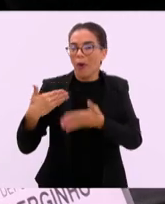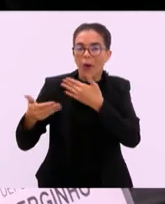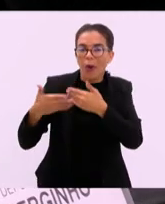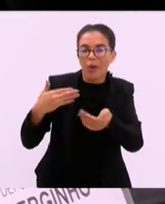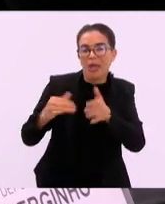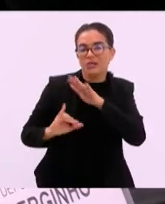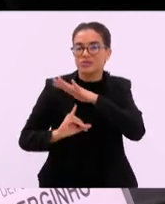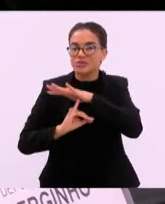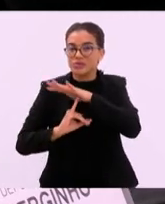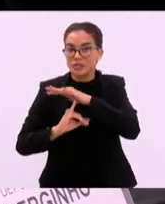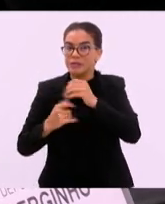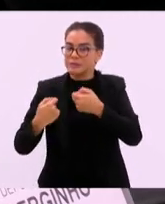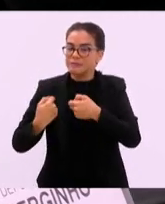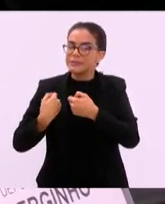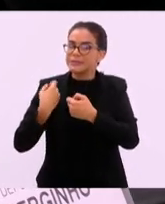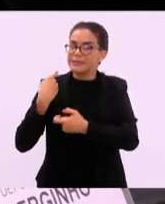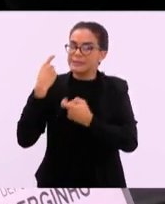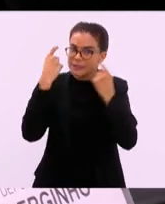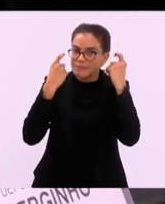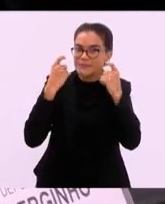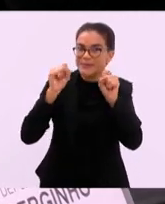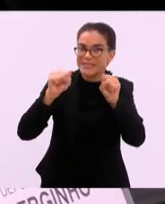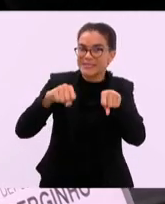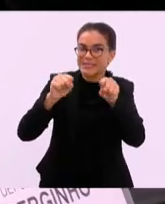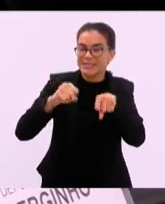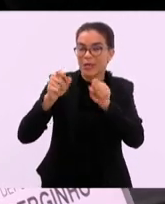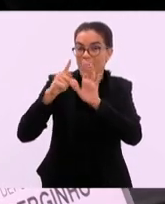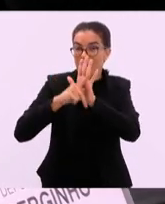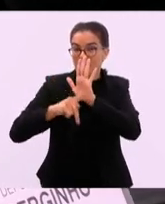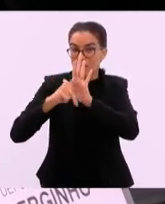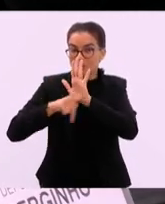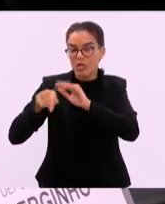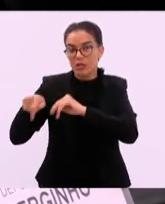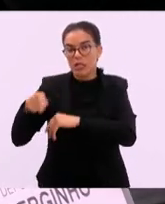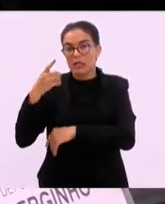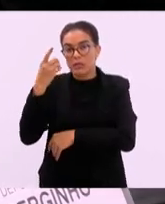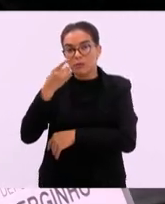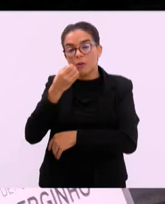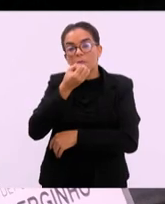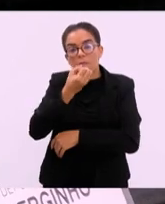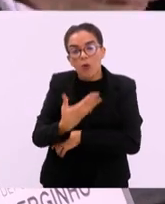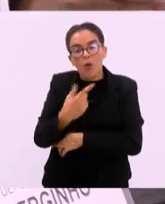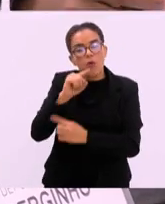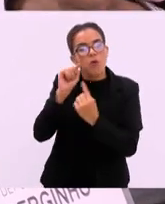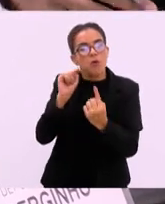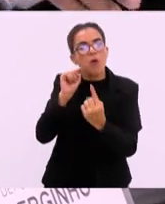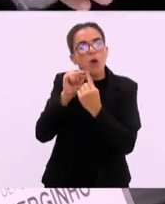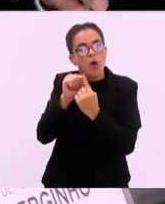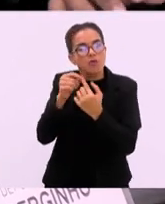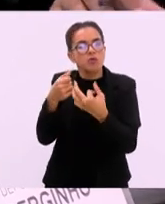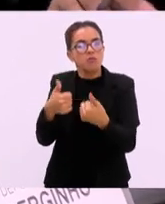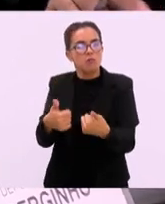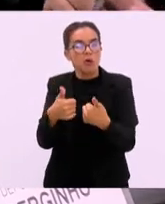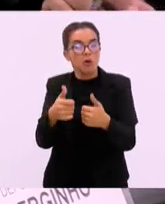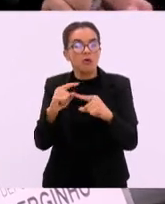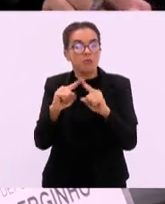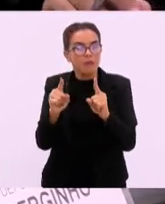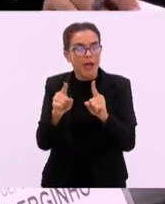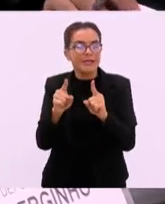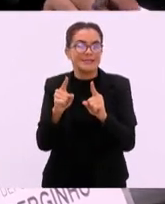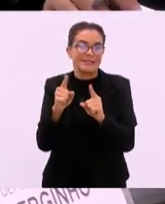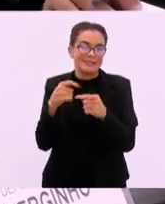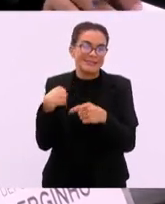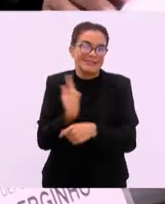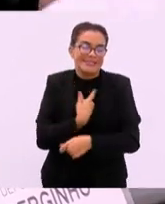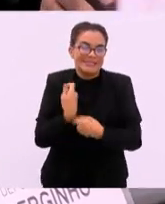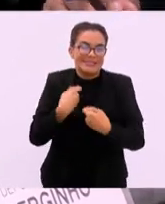então a gente tem que ter esse zelo. Né? Eu acho o projeto da deputada muito bom, no objetivo dela, mas eu pontuei isso com essa